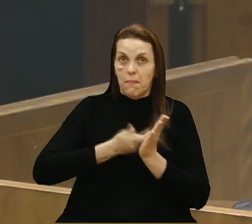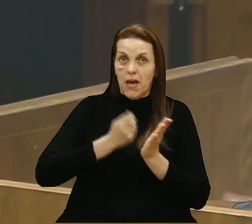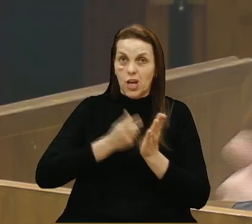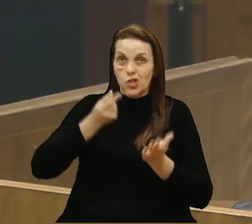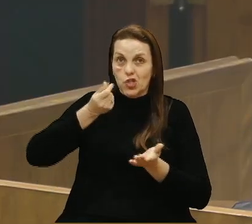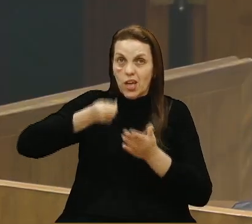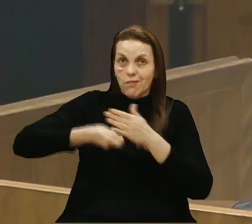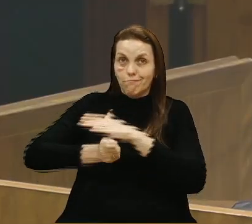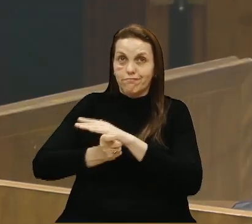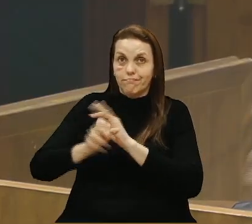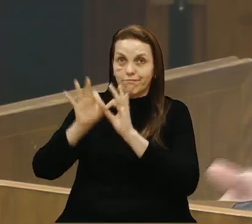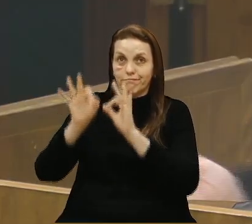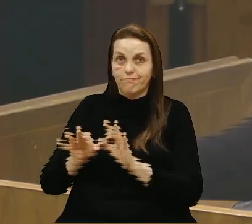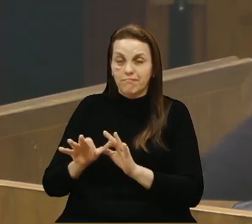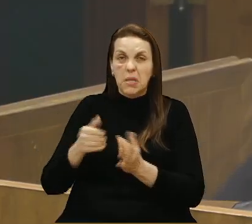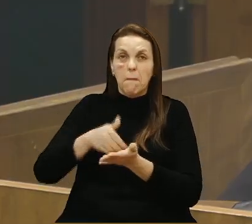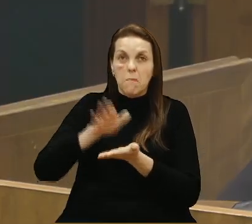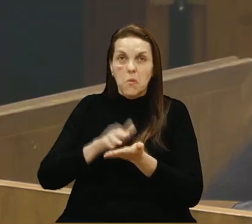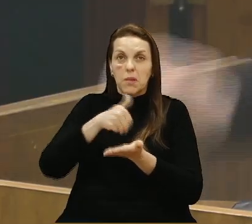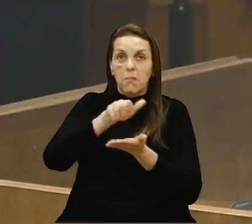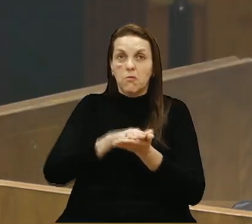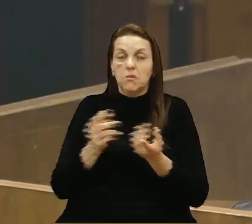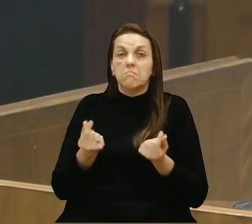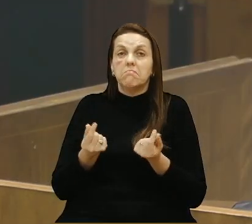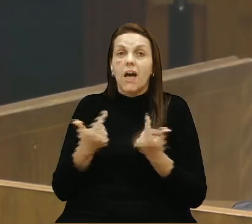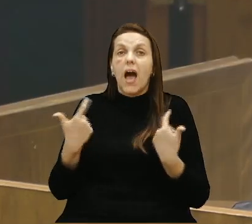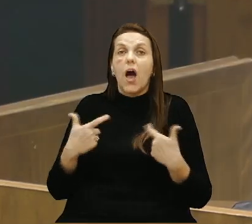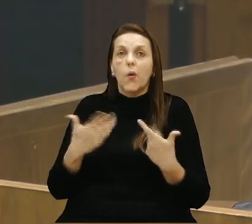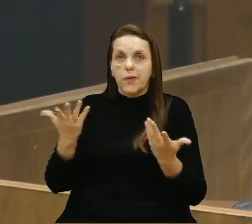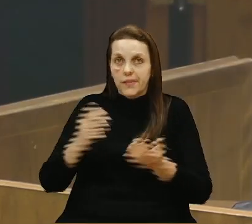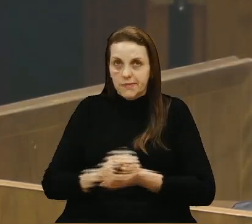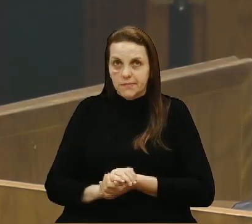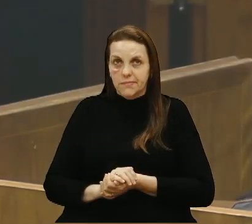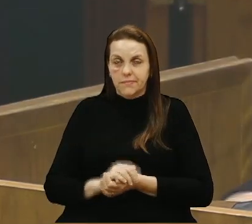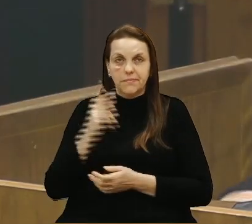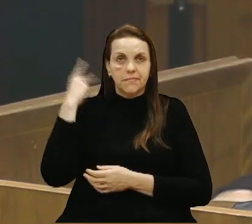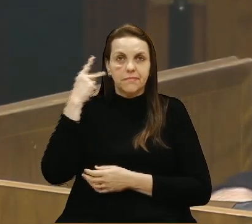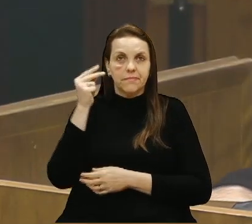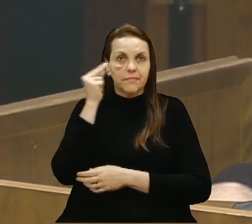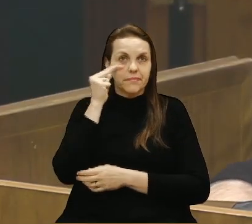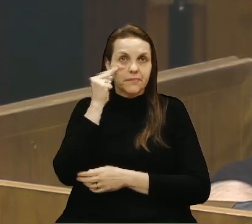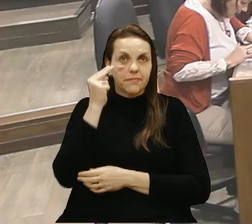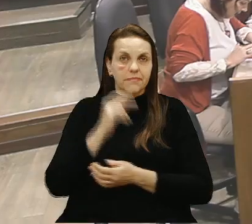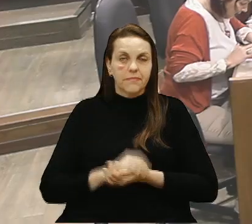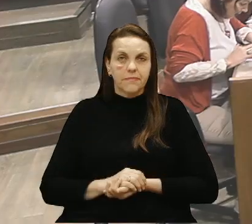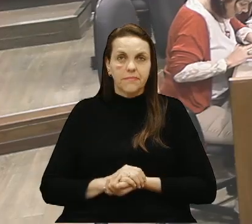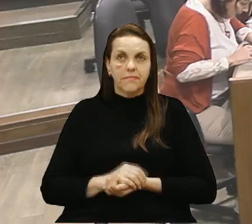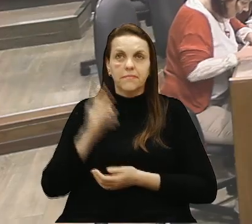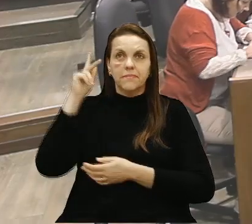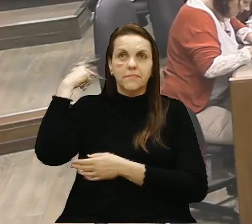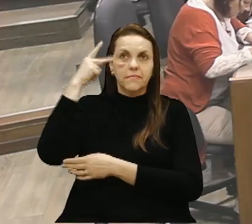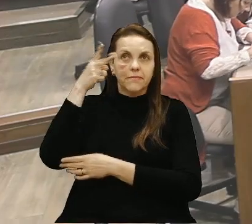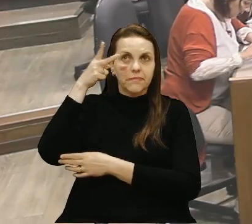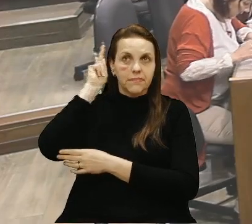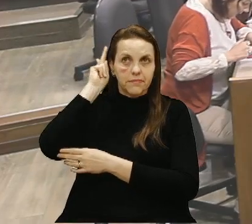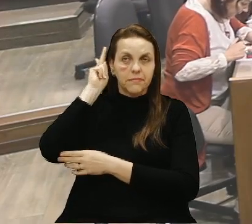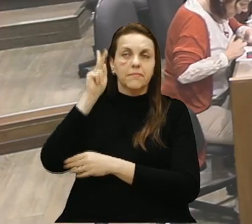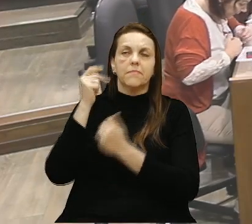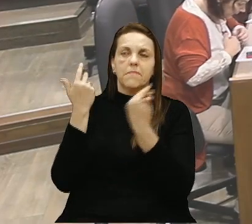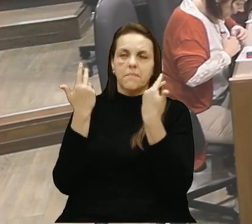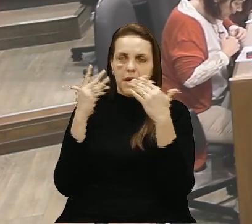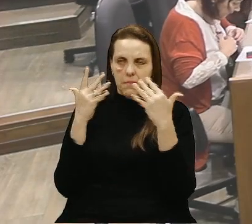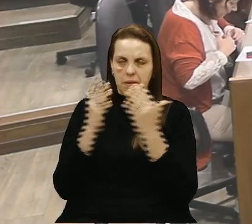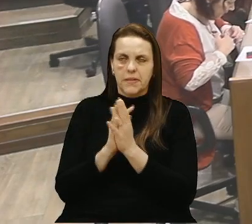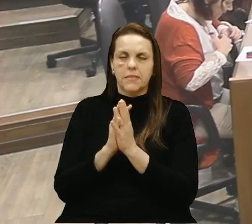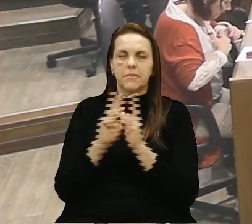empregado e não recebendo multa e não sabendo para onde vai o dinheiro. Vereador Fantinel. Vereador Iago, parabenizo o senhor pela pauta,